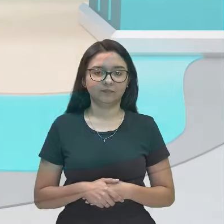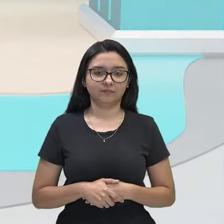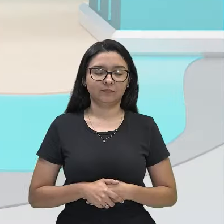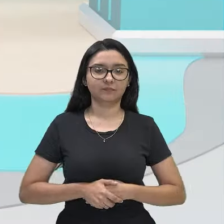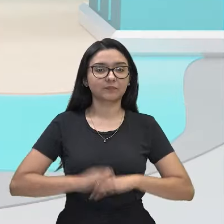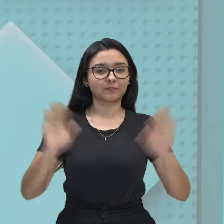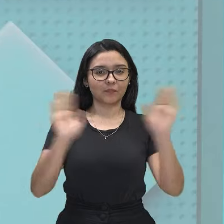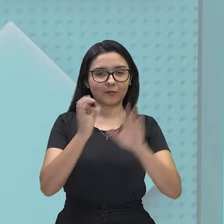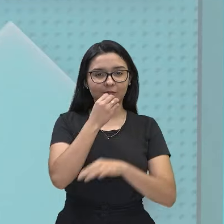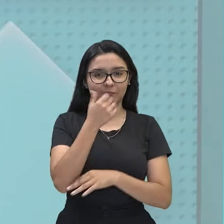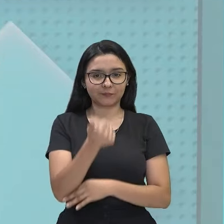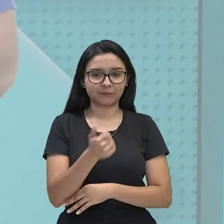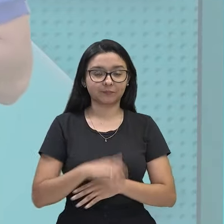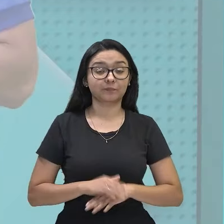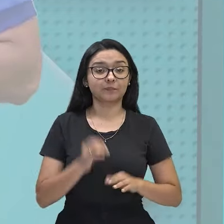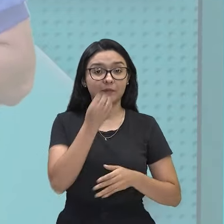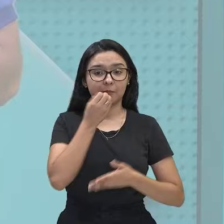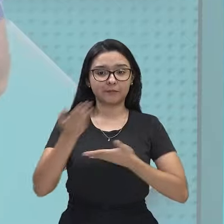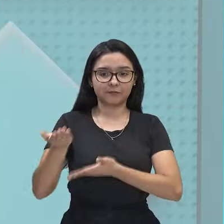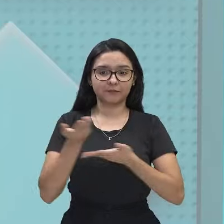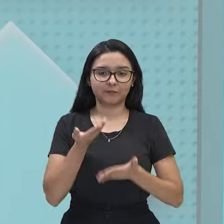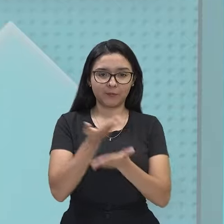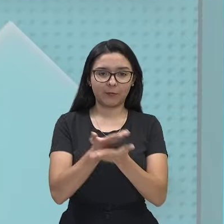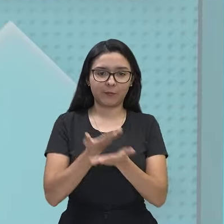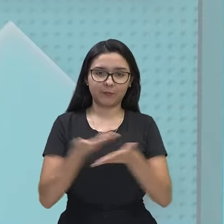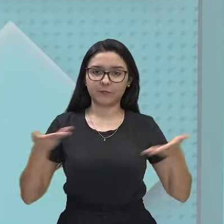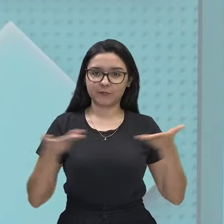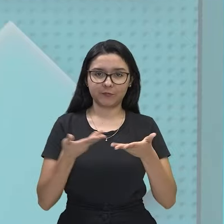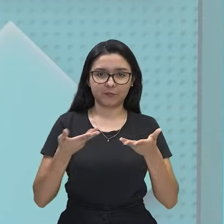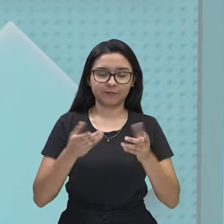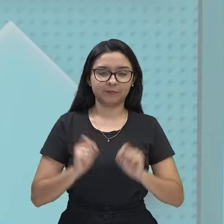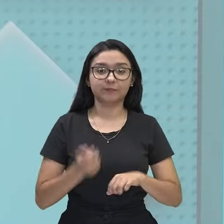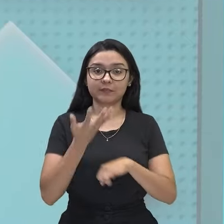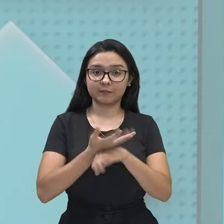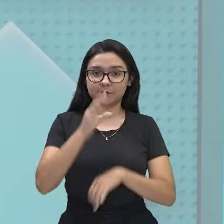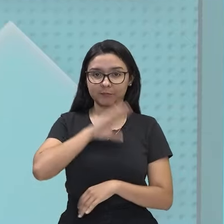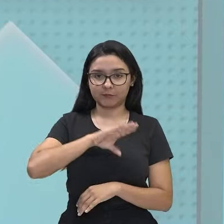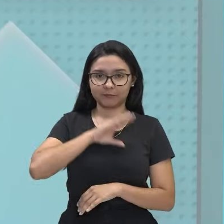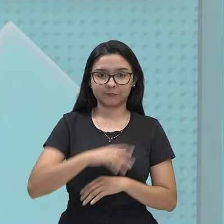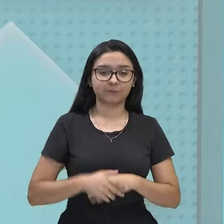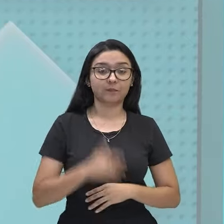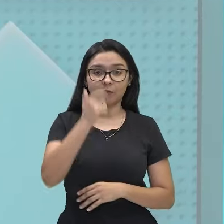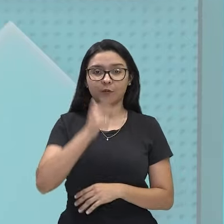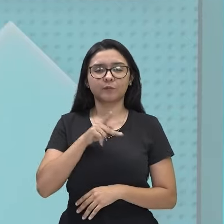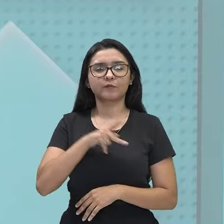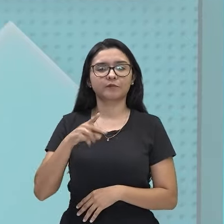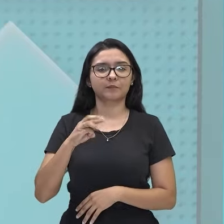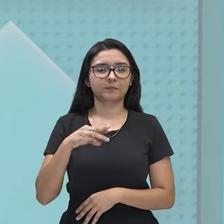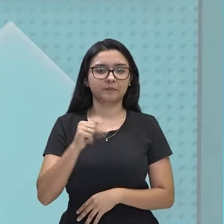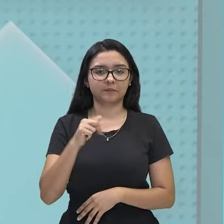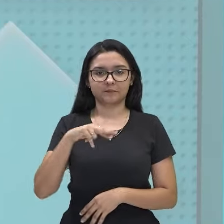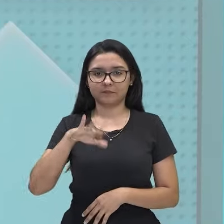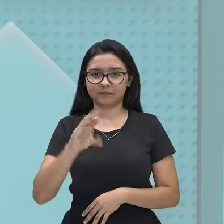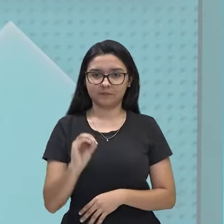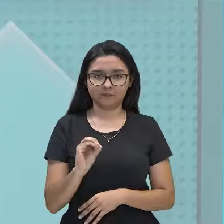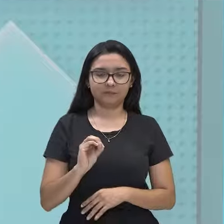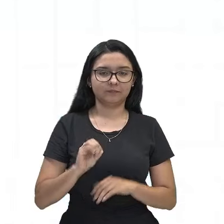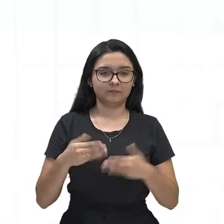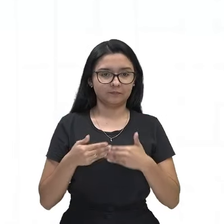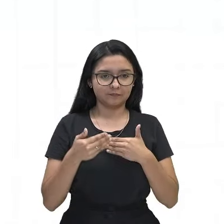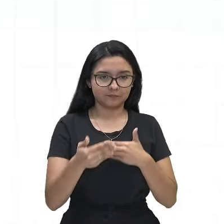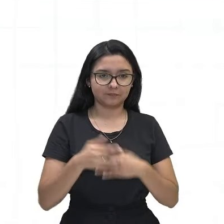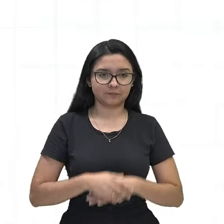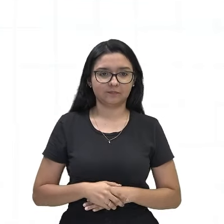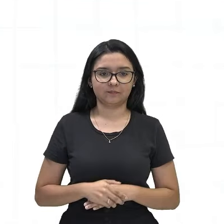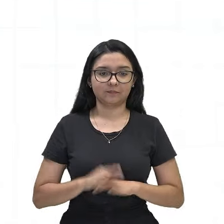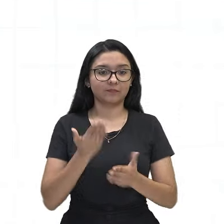Olá, tudo bem? Sejam bem-vindos a mais uma aula de língua portuguesa. Eu sou o professor Mário. Vamos à aula de